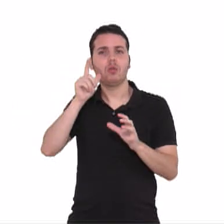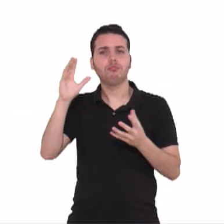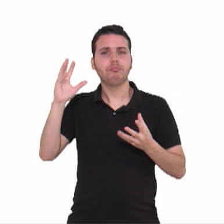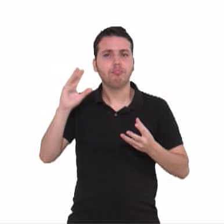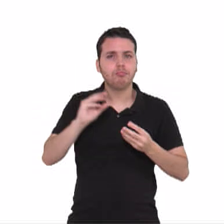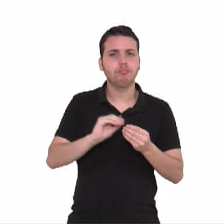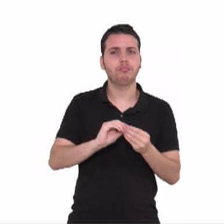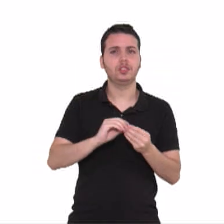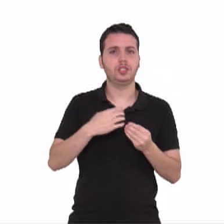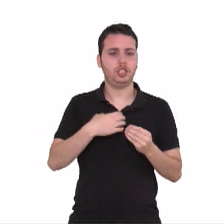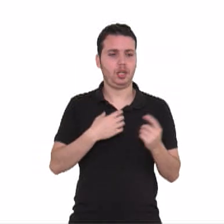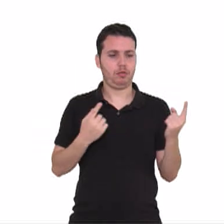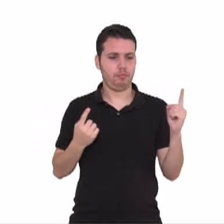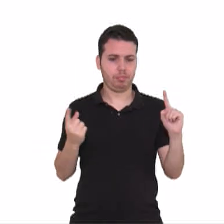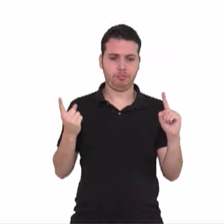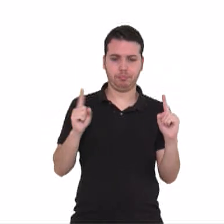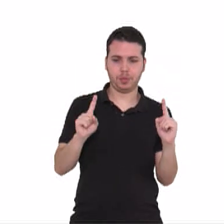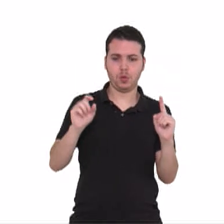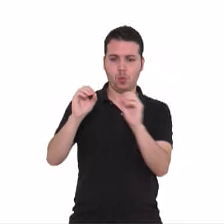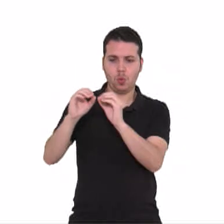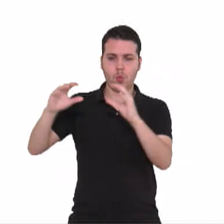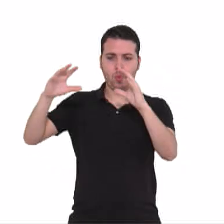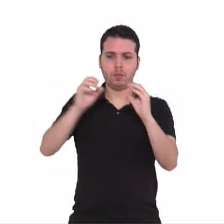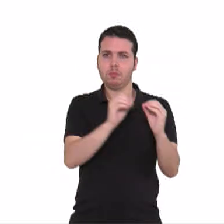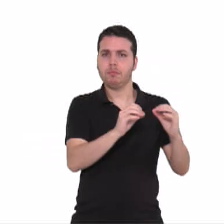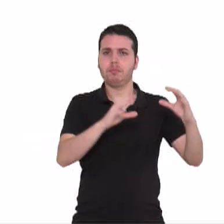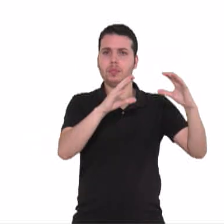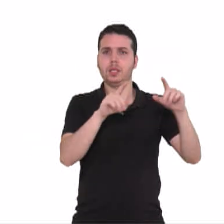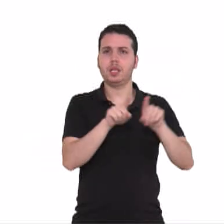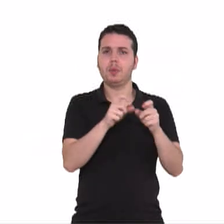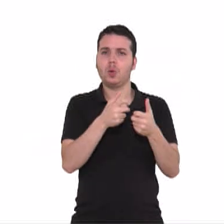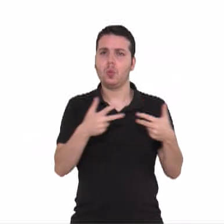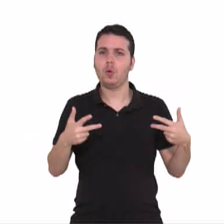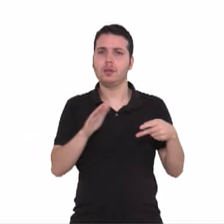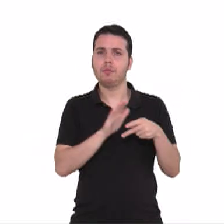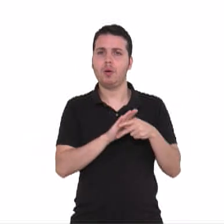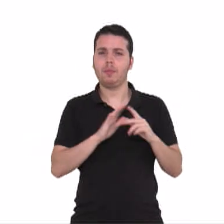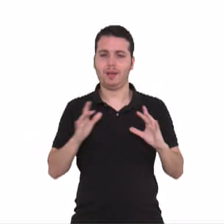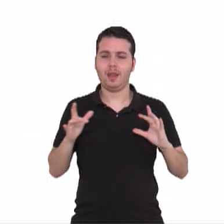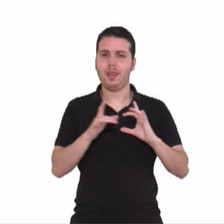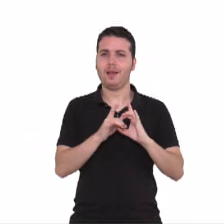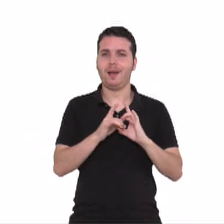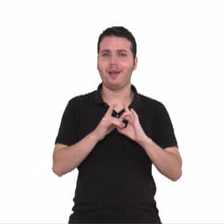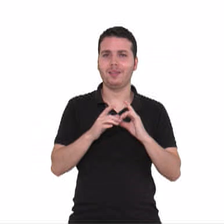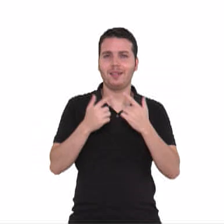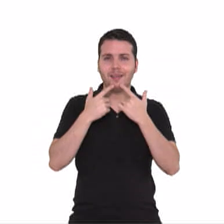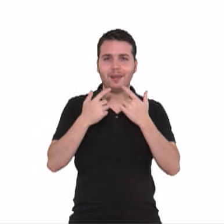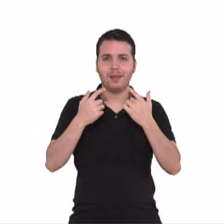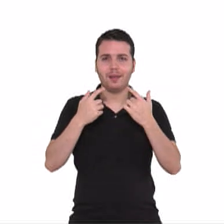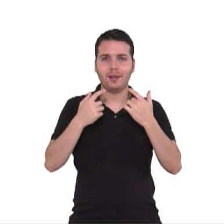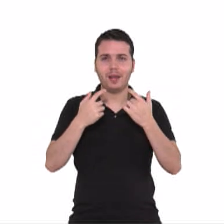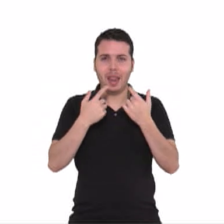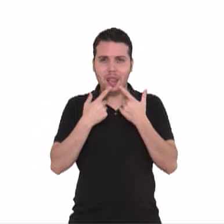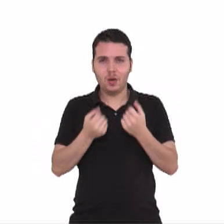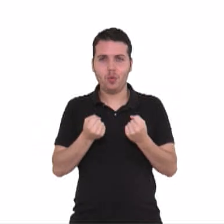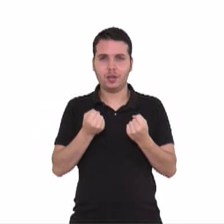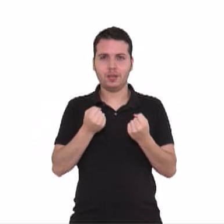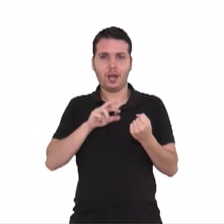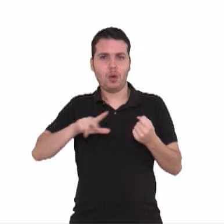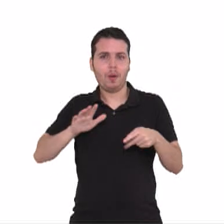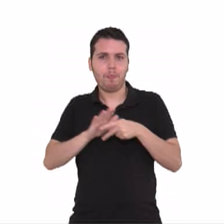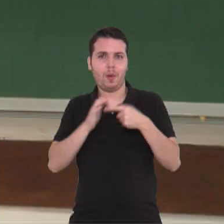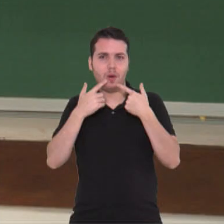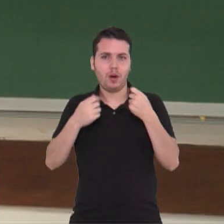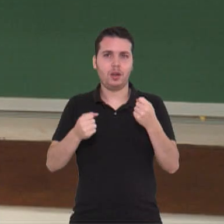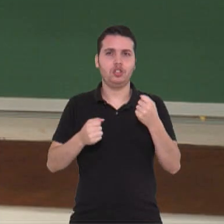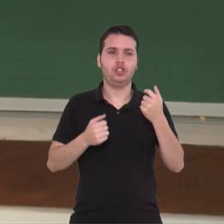turnos conversacionais e elementos paralinguísticos, por exemplo, choros, risos. Então, a onomatopeia faz parte da